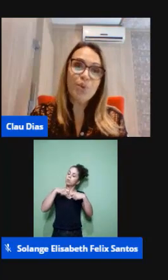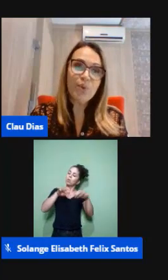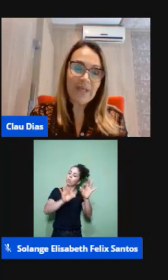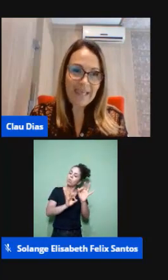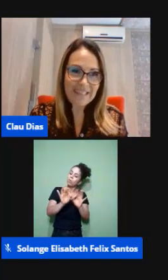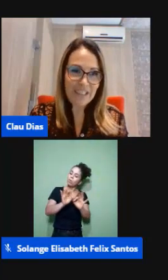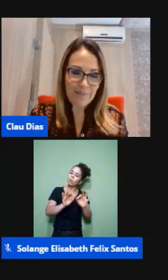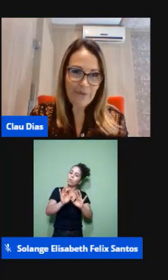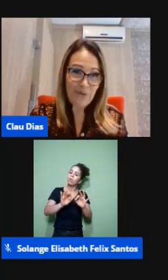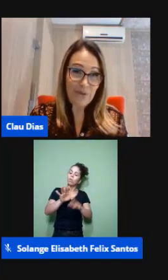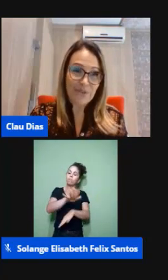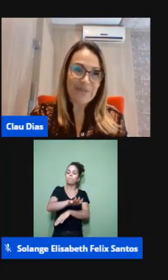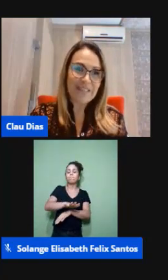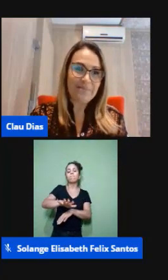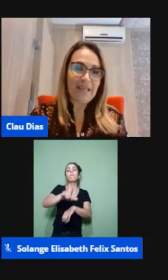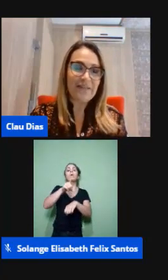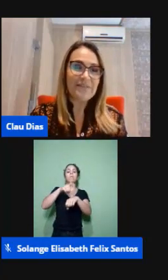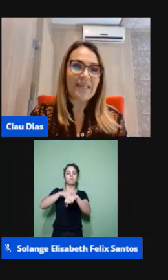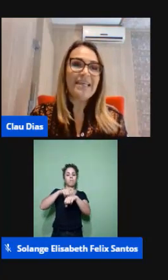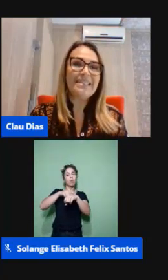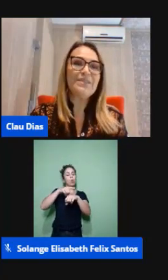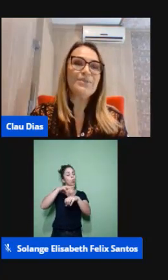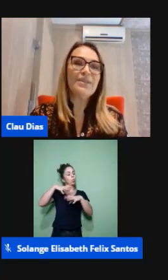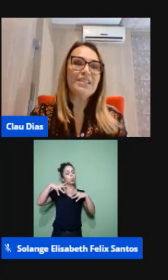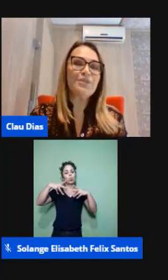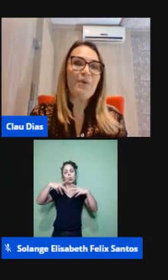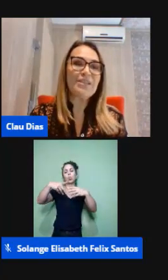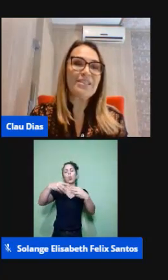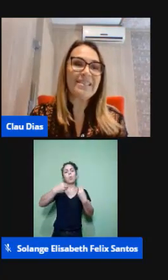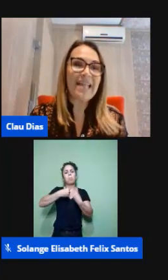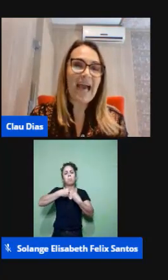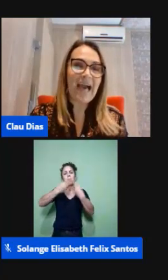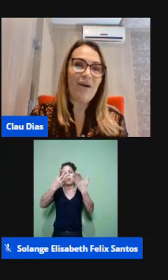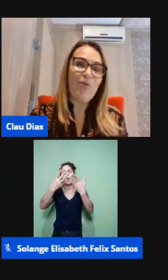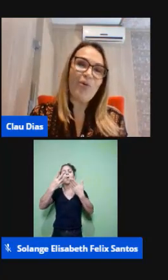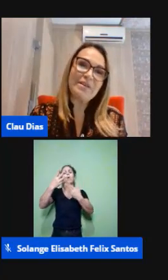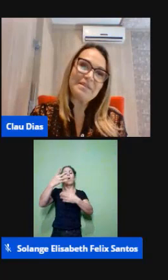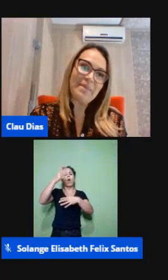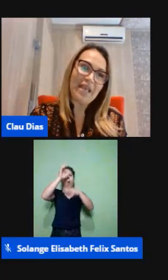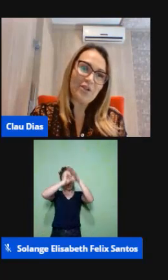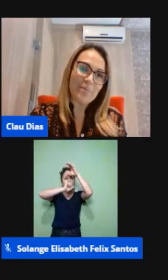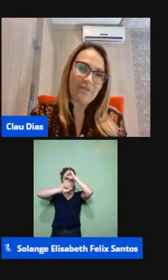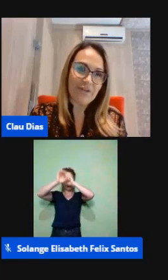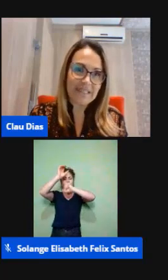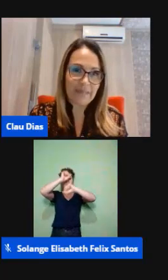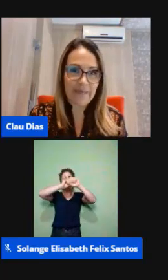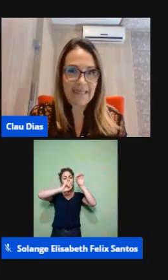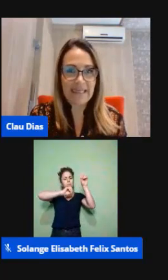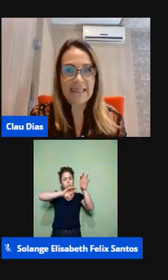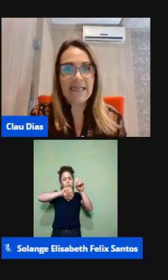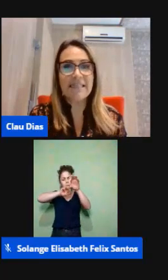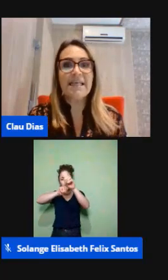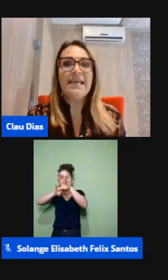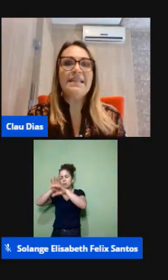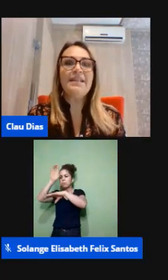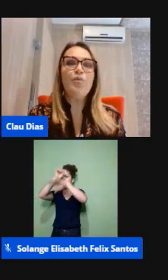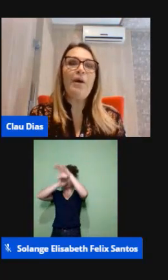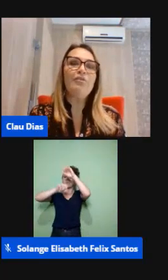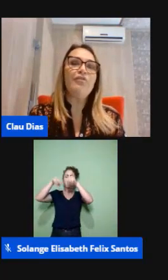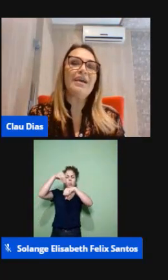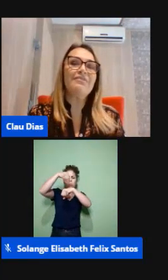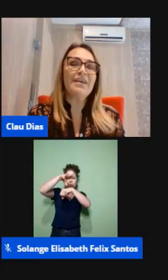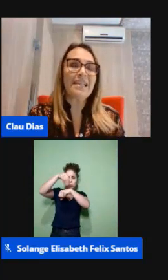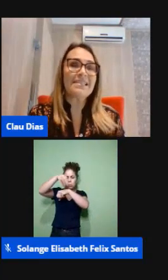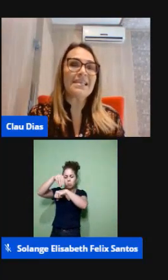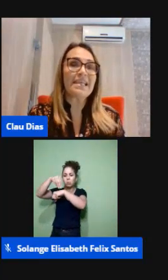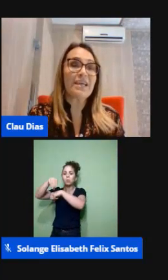porque tudo é distribuidor de conhecimento, né? De tudo a gente pode tirar algum conhecimento para fornecer para aquela criança. Então, o